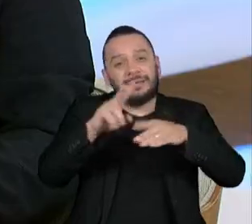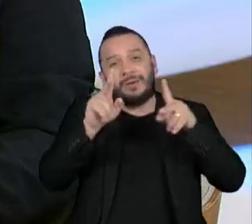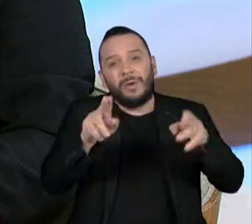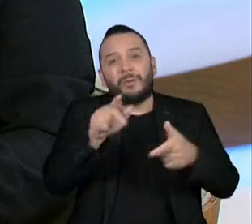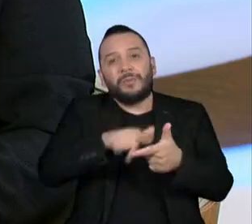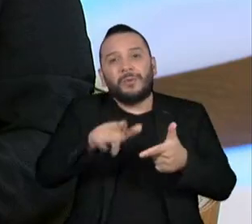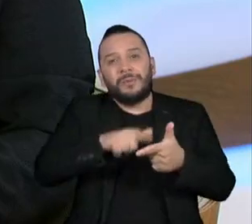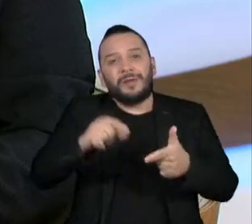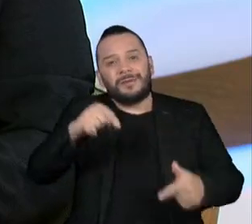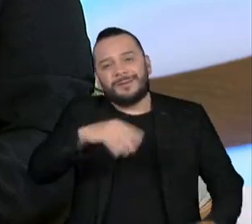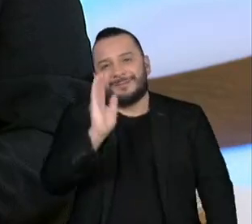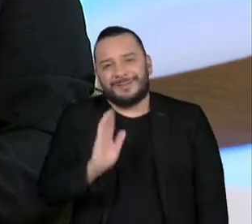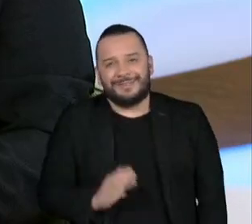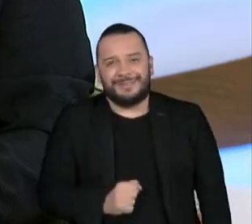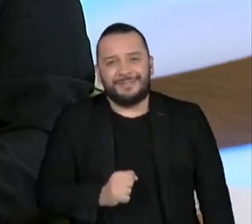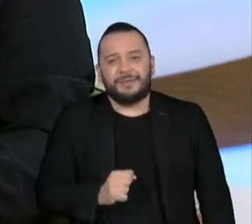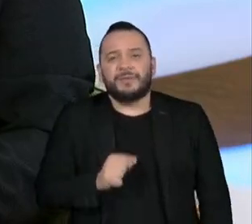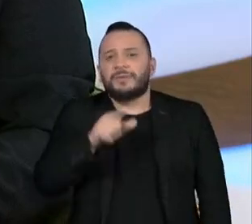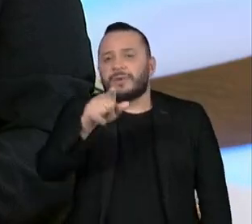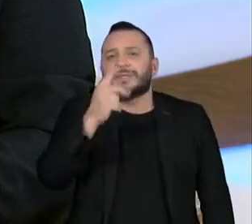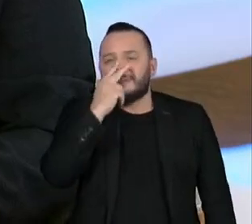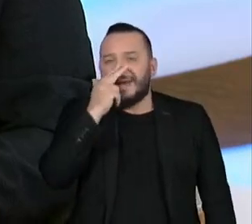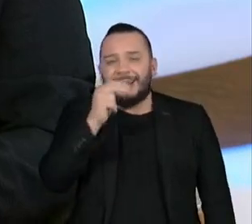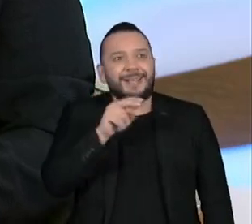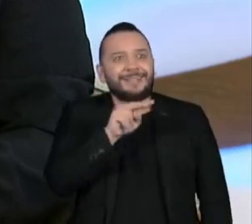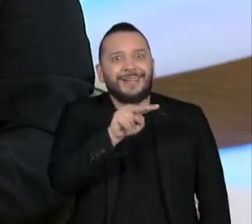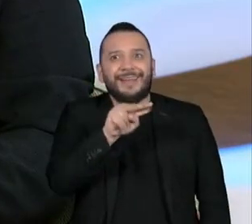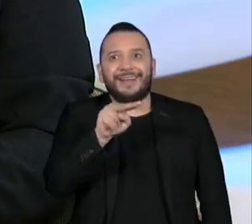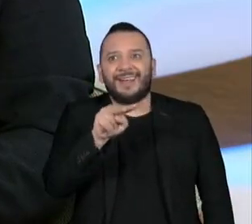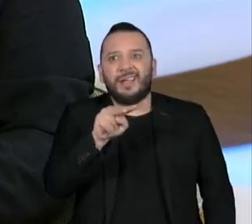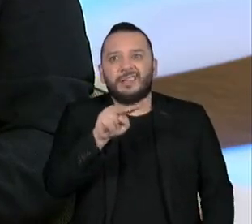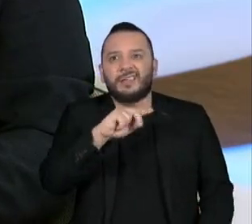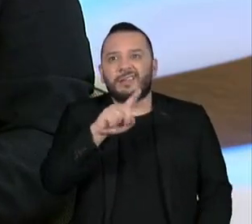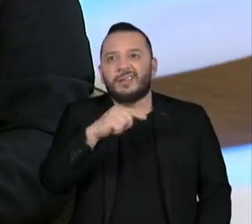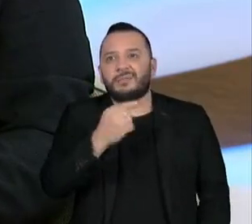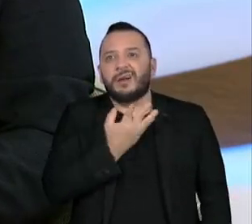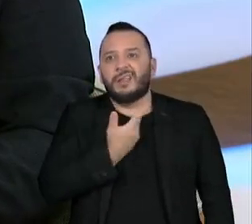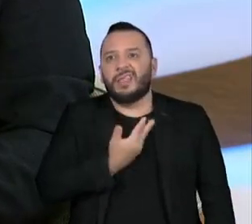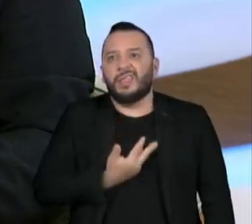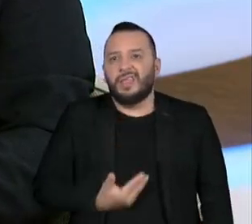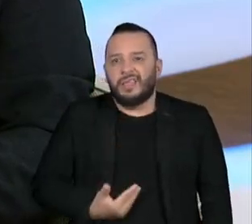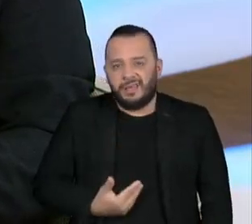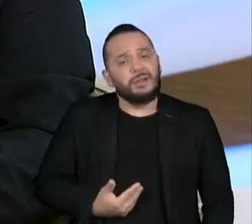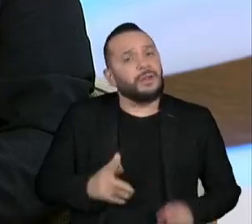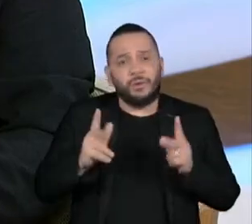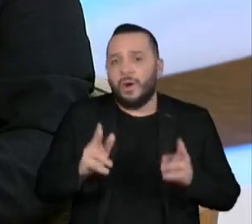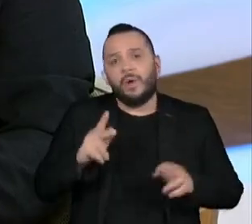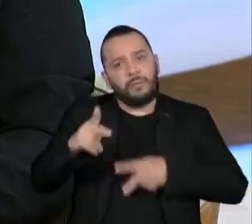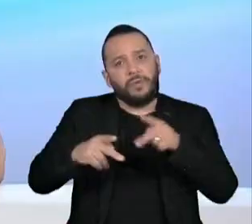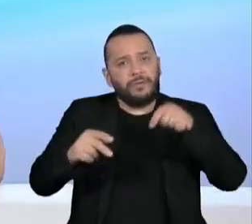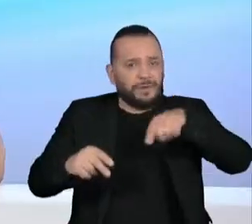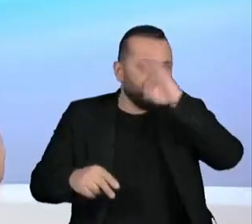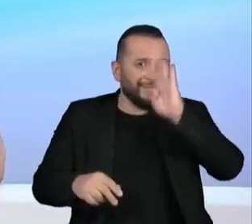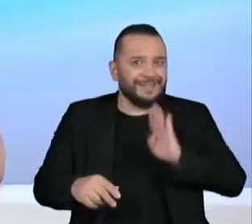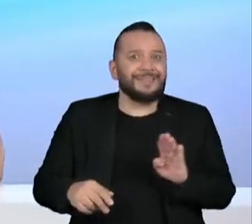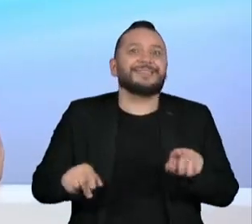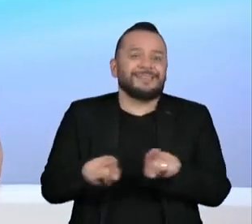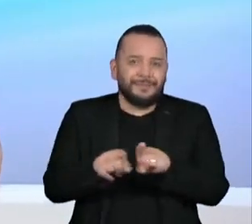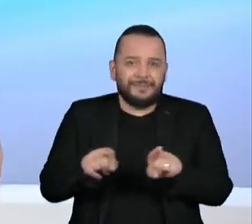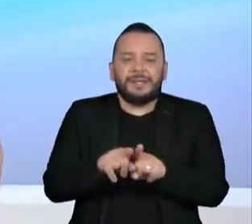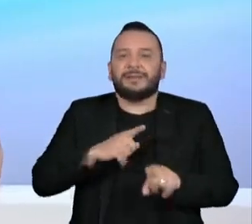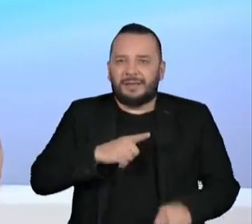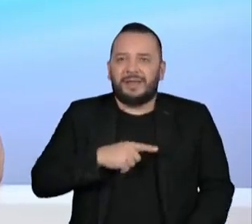como foi essa decepção, que eu acho que também é uma coisa que está acontecendo coletivamente com muitos brasileiros,